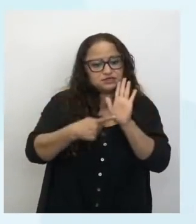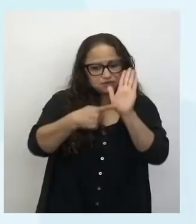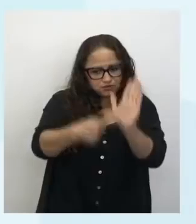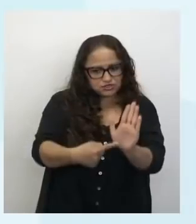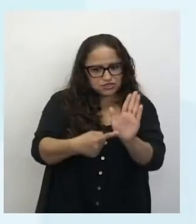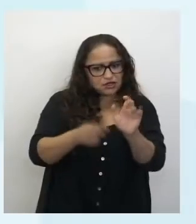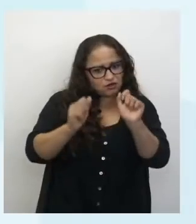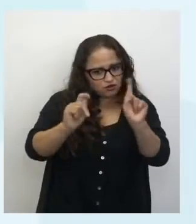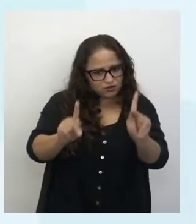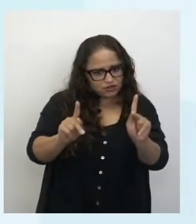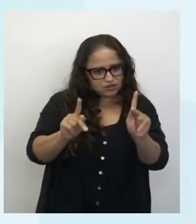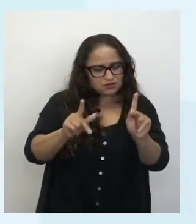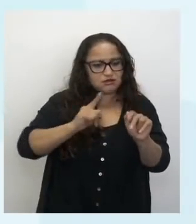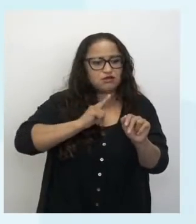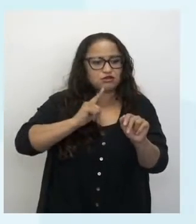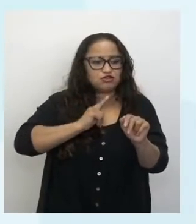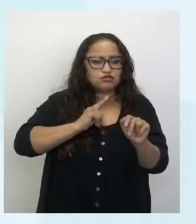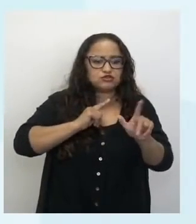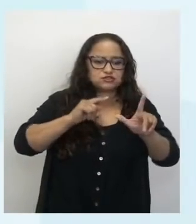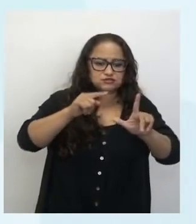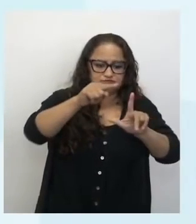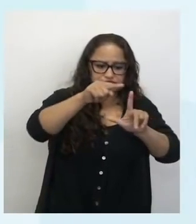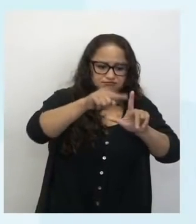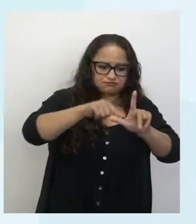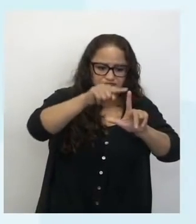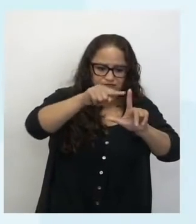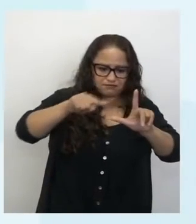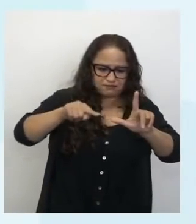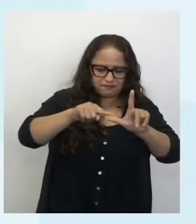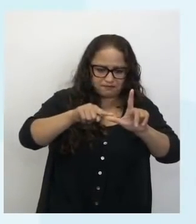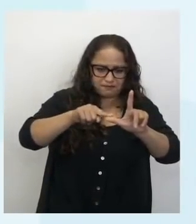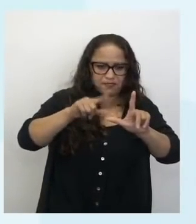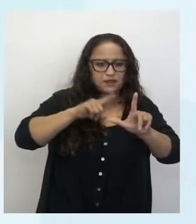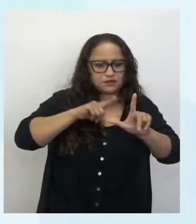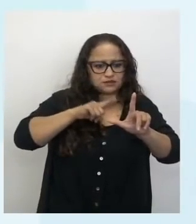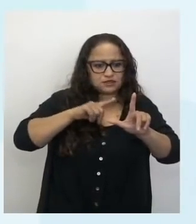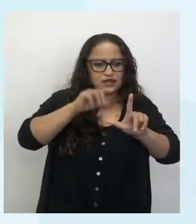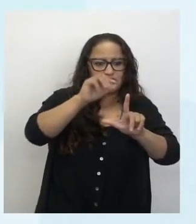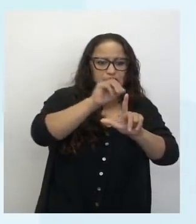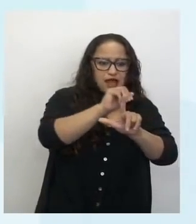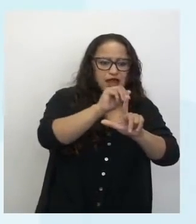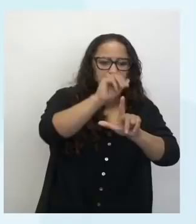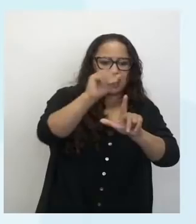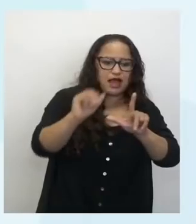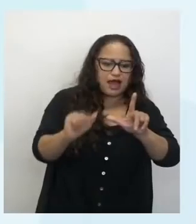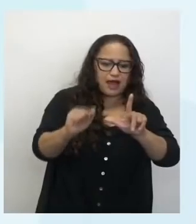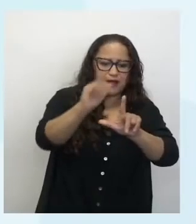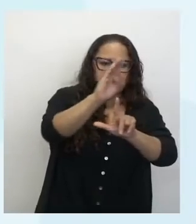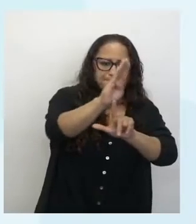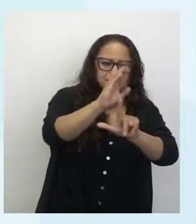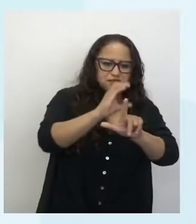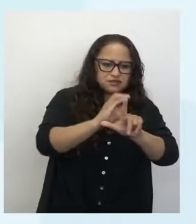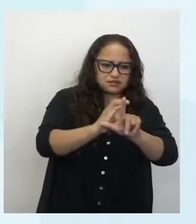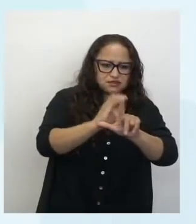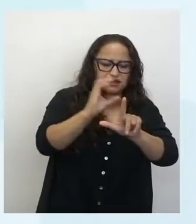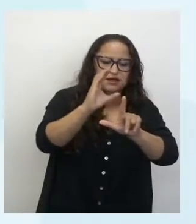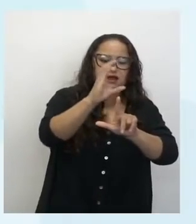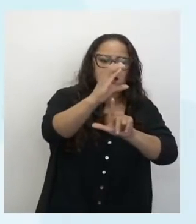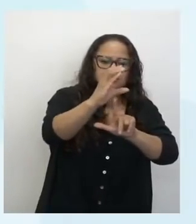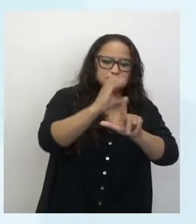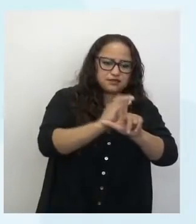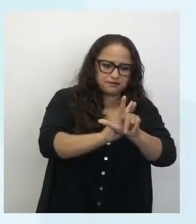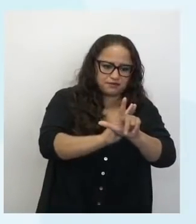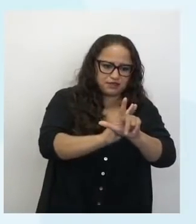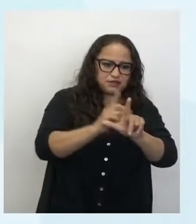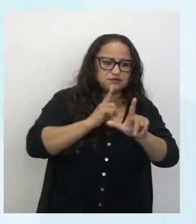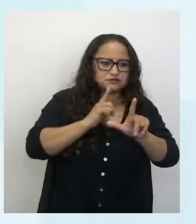Então, olha lá. Nós temos um triângulo original ABC que está sendo ampliado. Olha o desenho, por isso que é bom